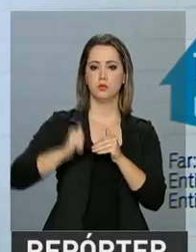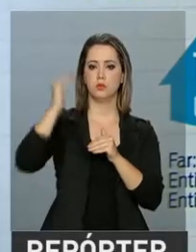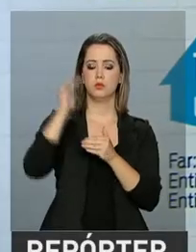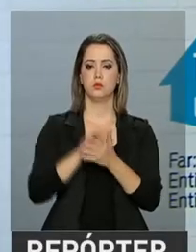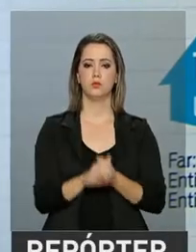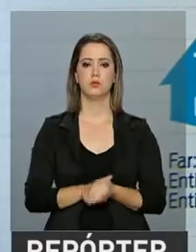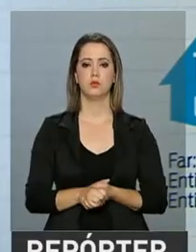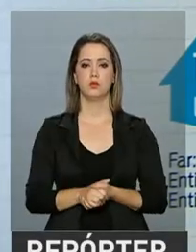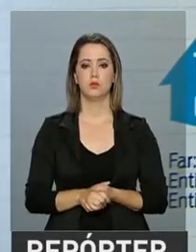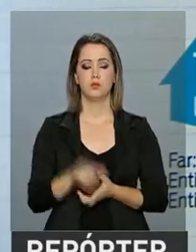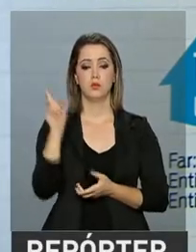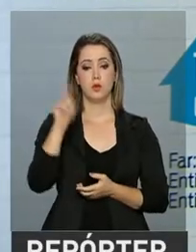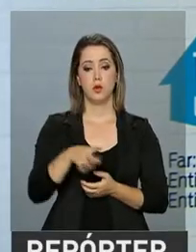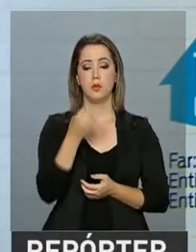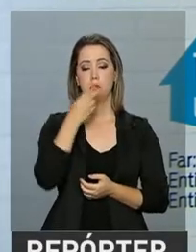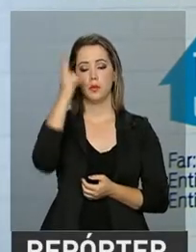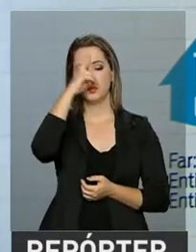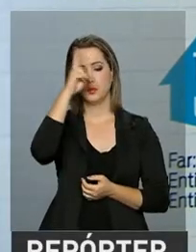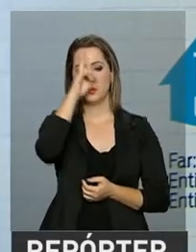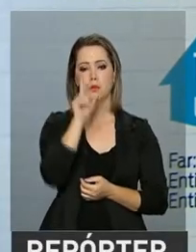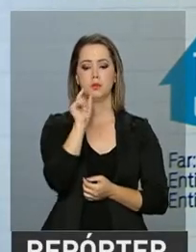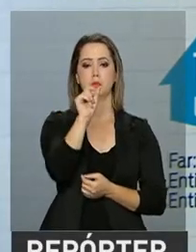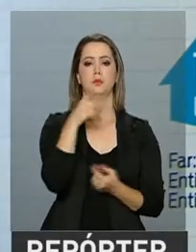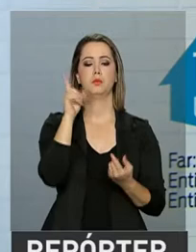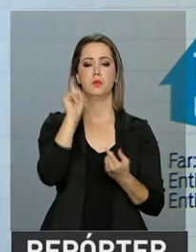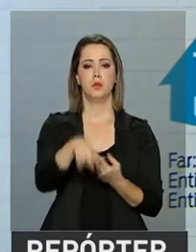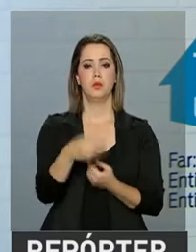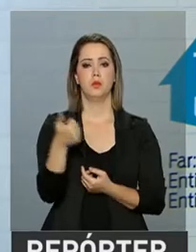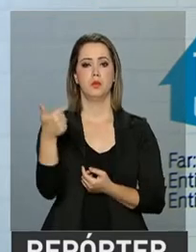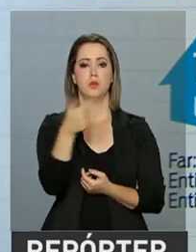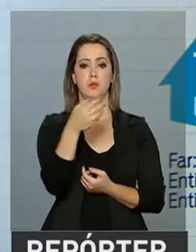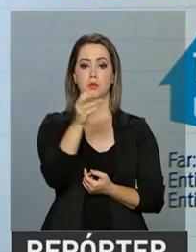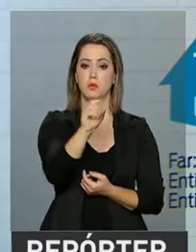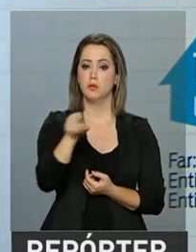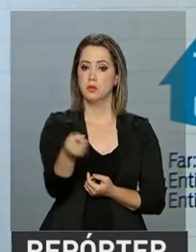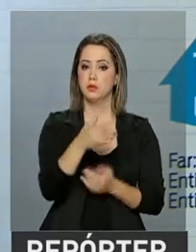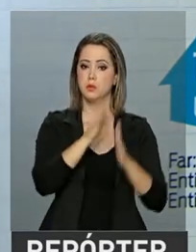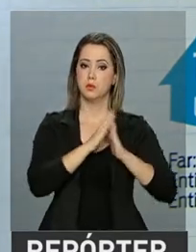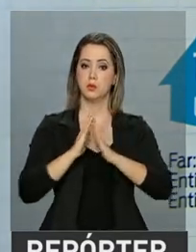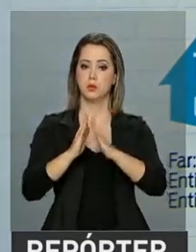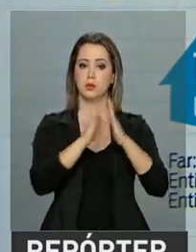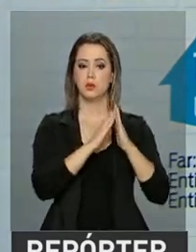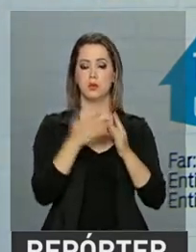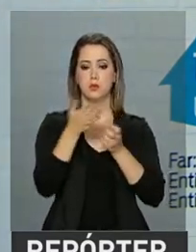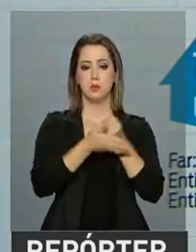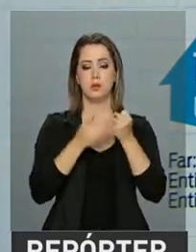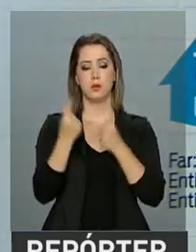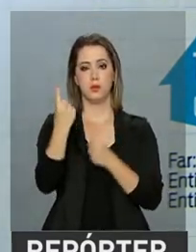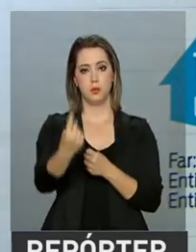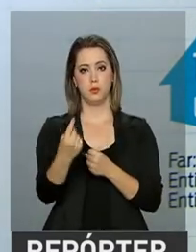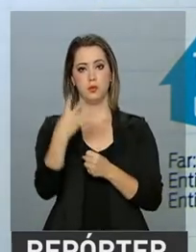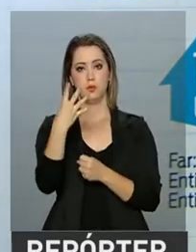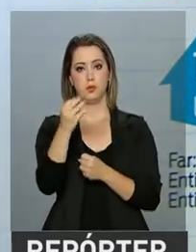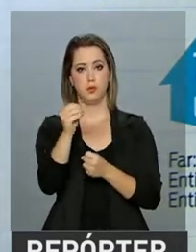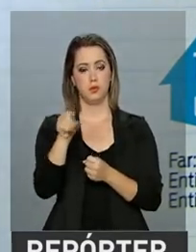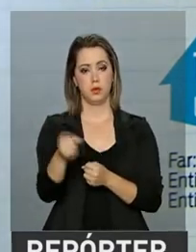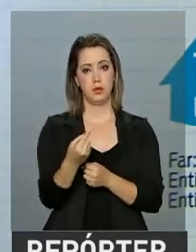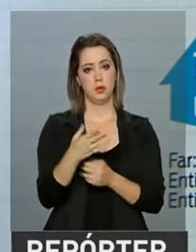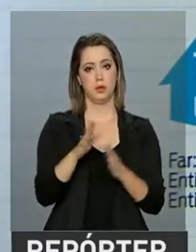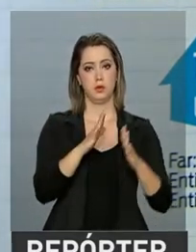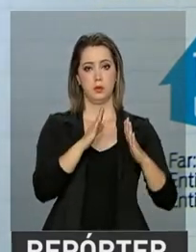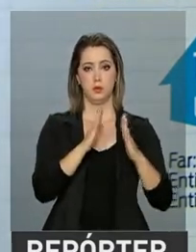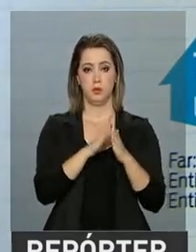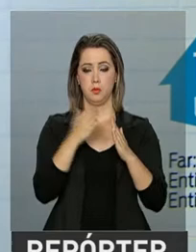lembrar que as metas fixadas orçamentária mento são 170 mil unidades na faixa 1 do programa 40 habilidade na